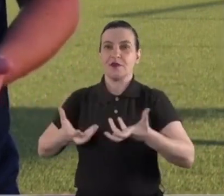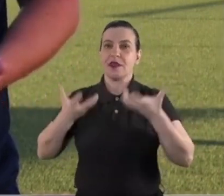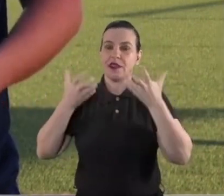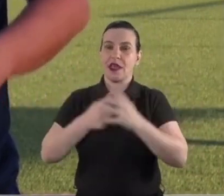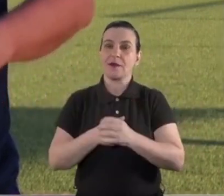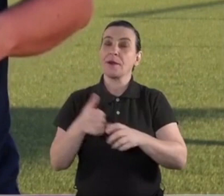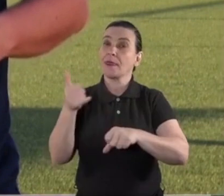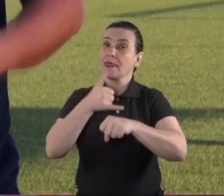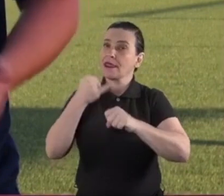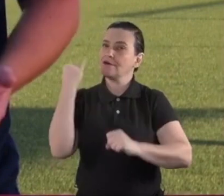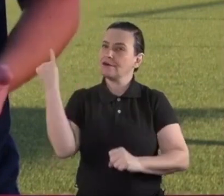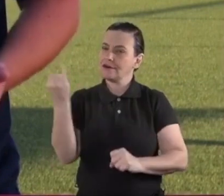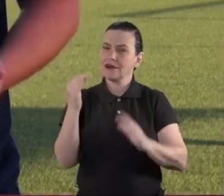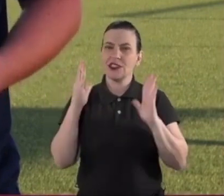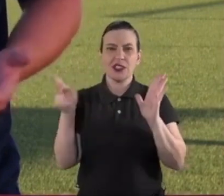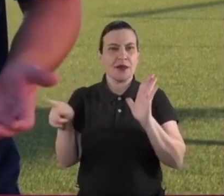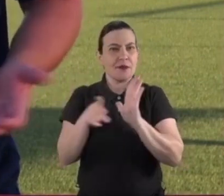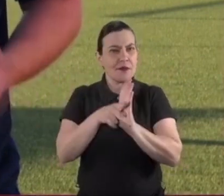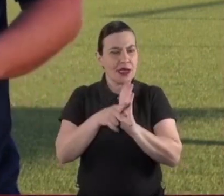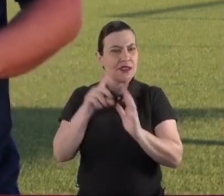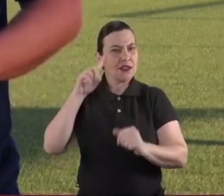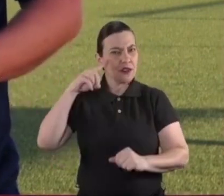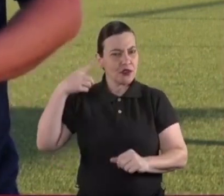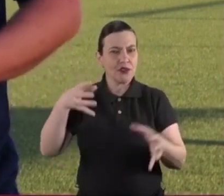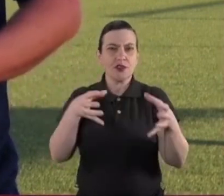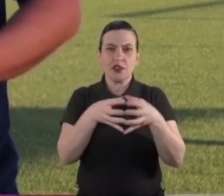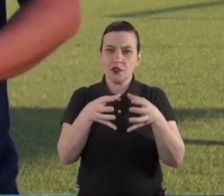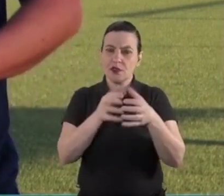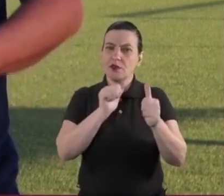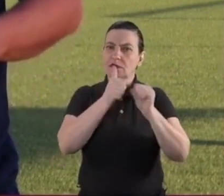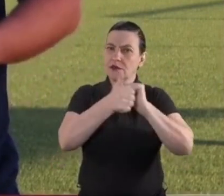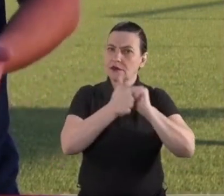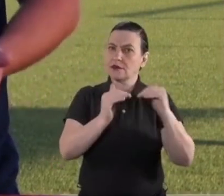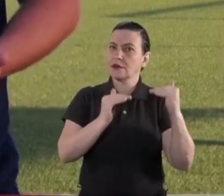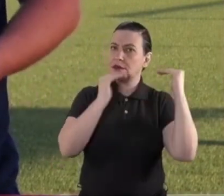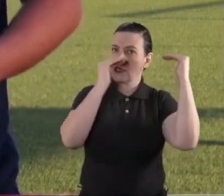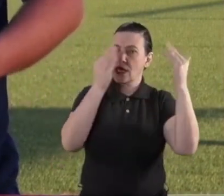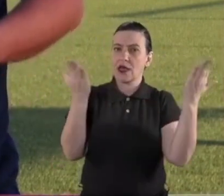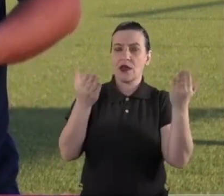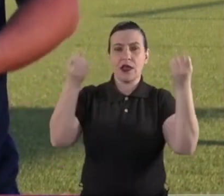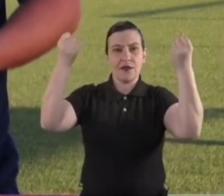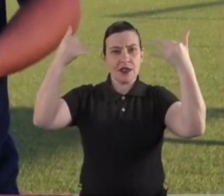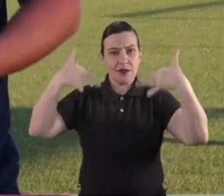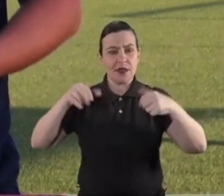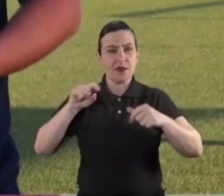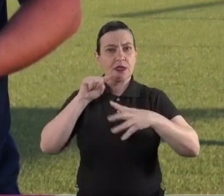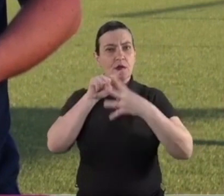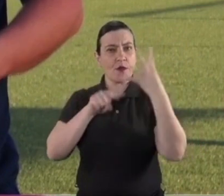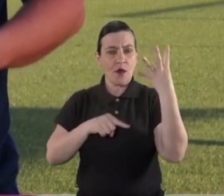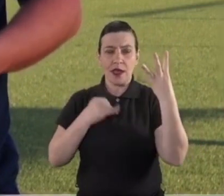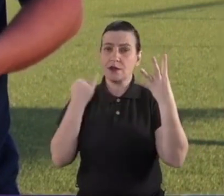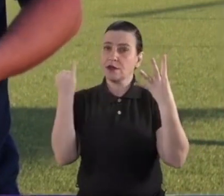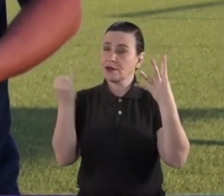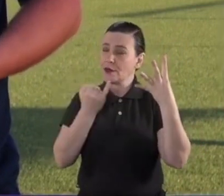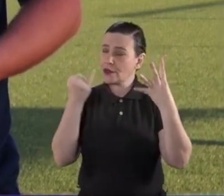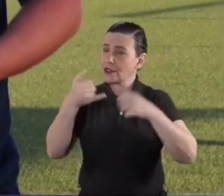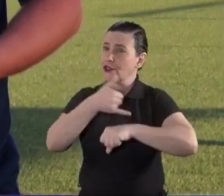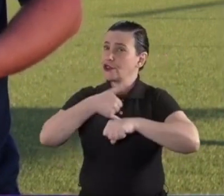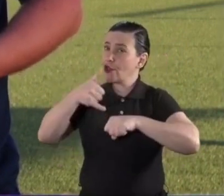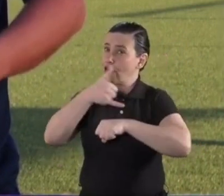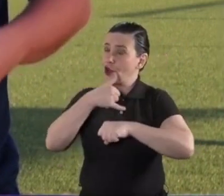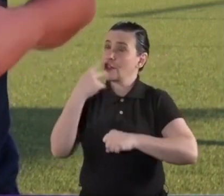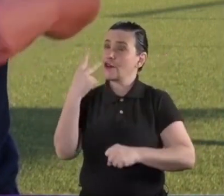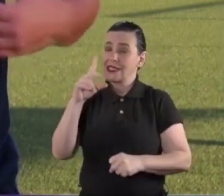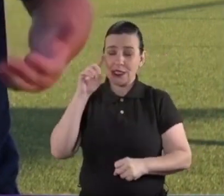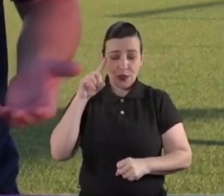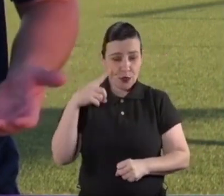óleos essenciais já fazem parte da rotina de equipes e atletas de elite. Eu vou falar agora dos 4 óleos essenciais que não podem faltar no